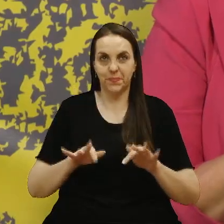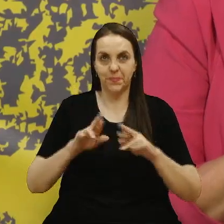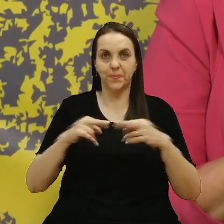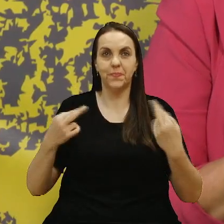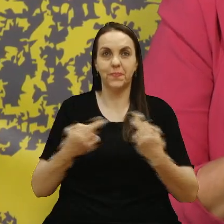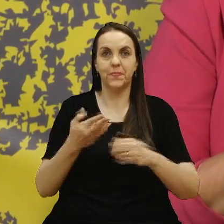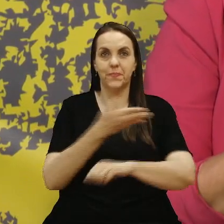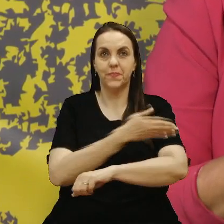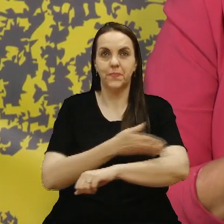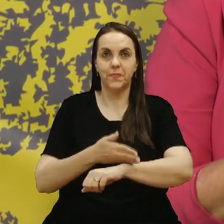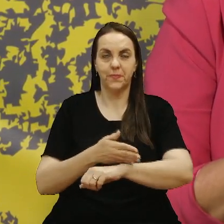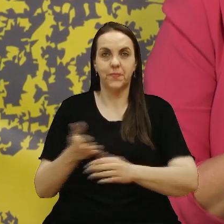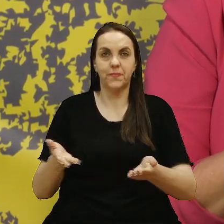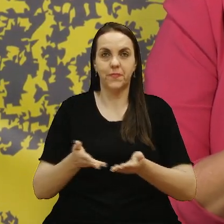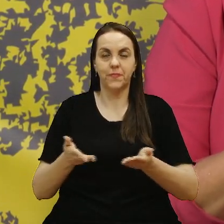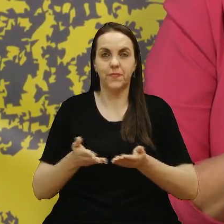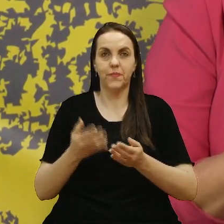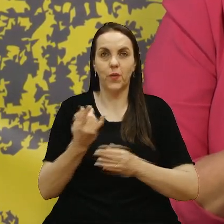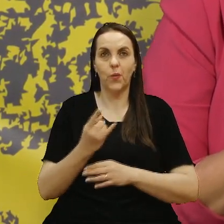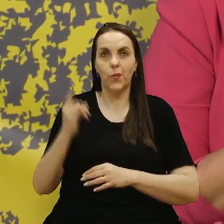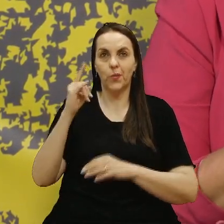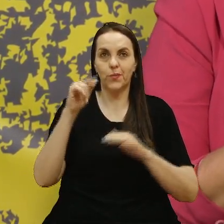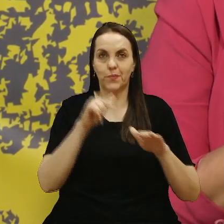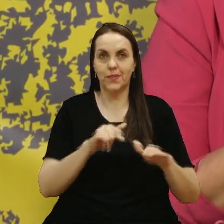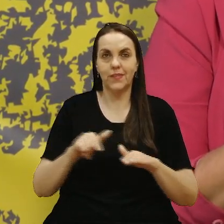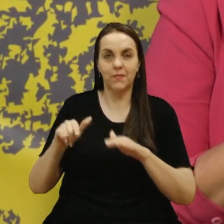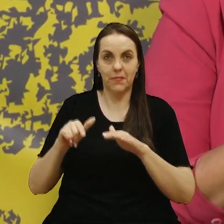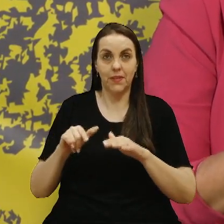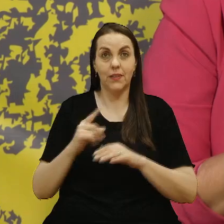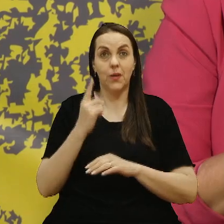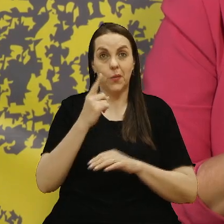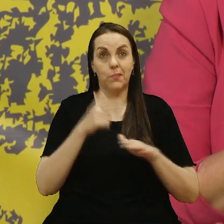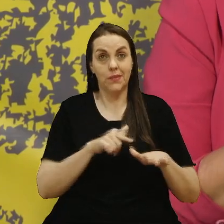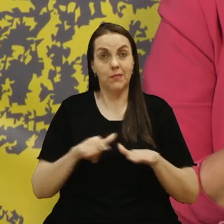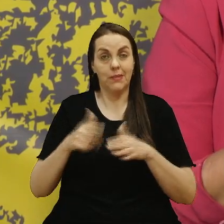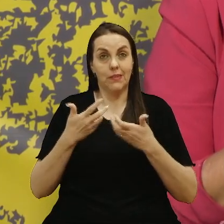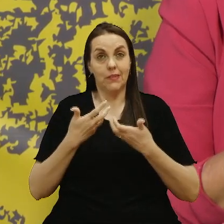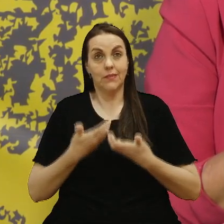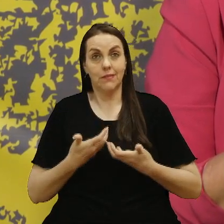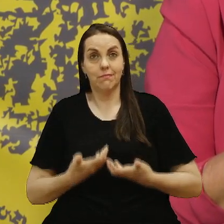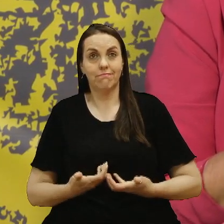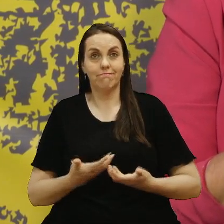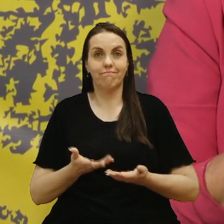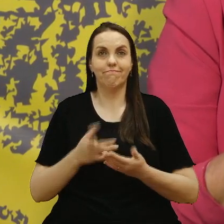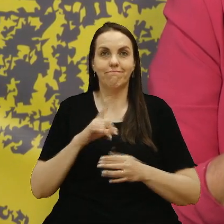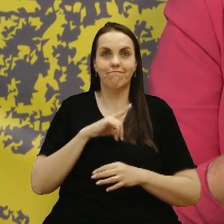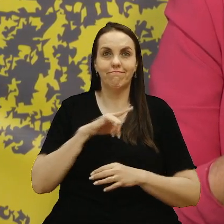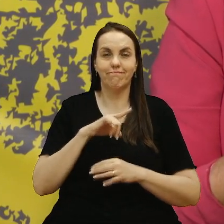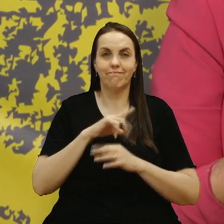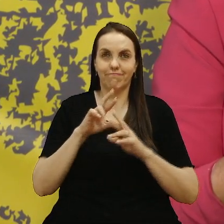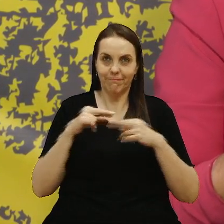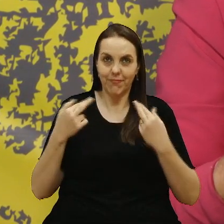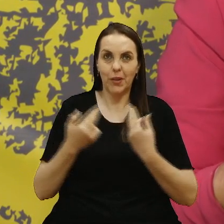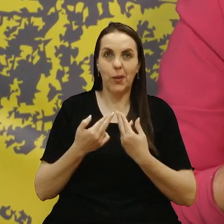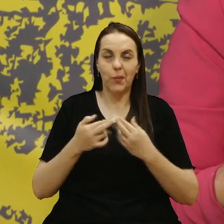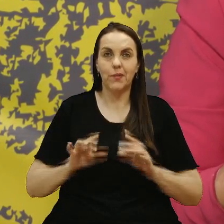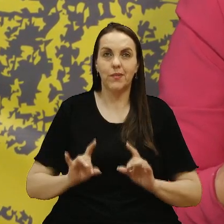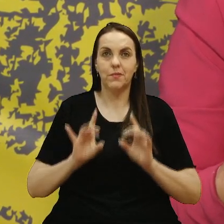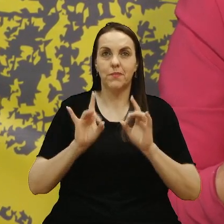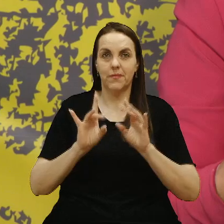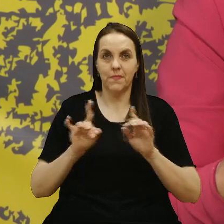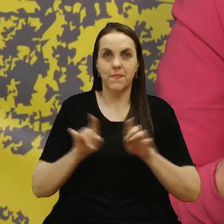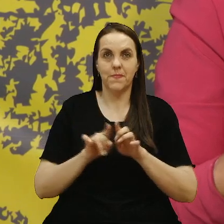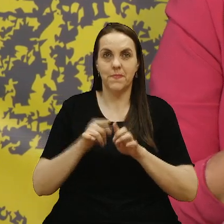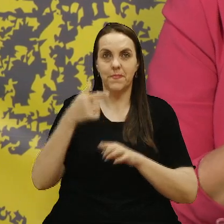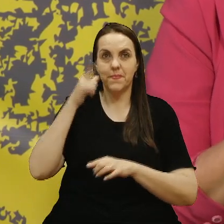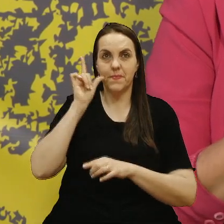Sessão ordinária de hoje, a última da semana, depois de uma semana cansativa, tivemos as sessões extraordinárias